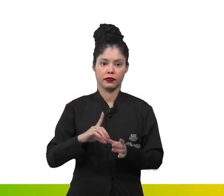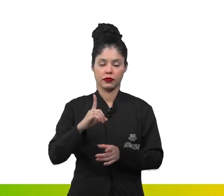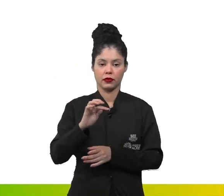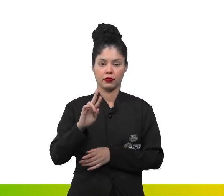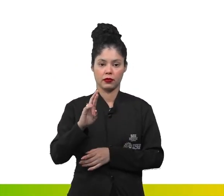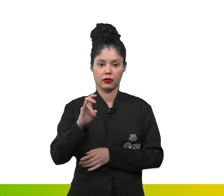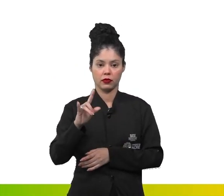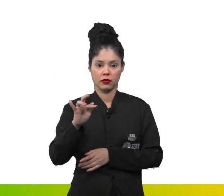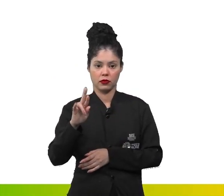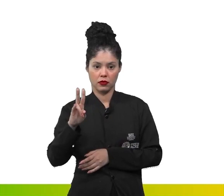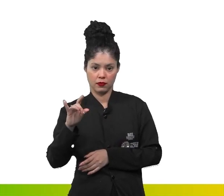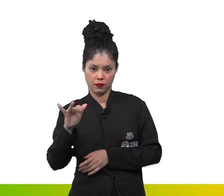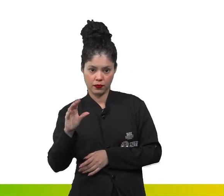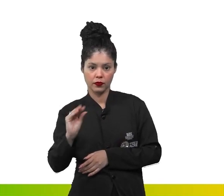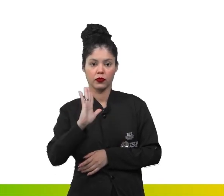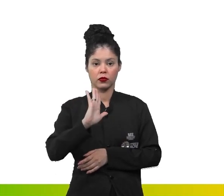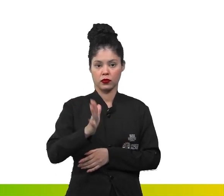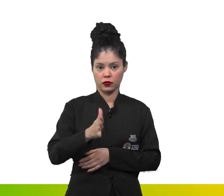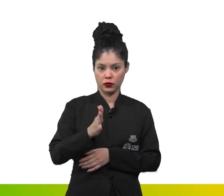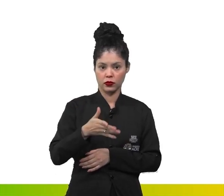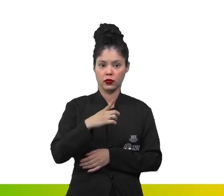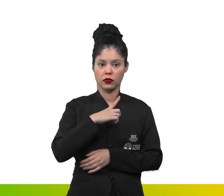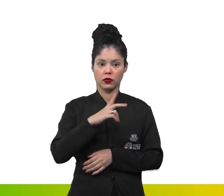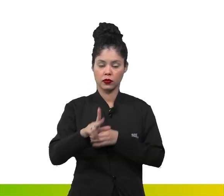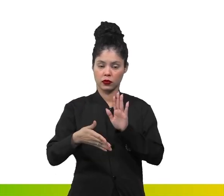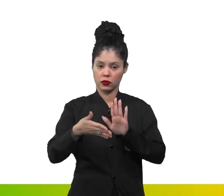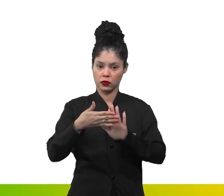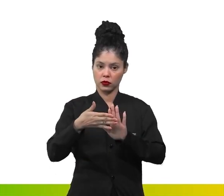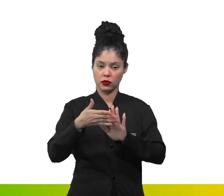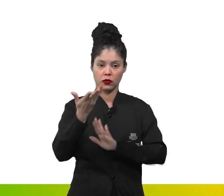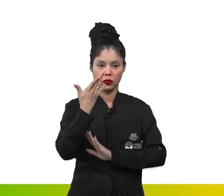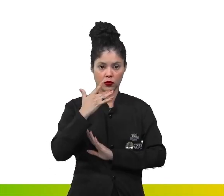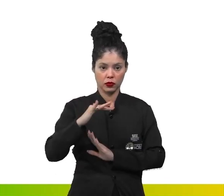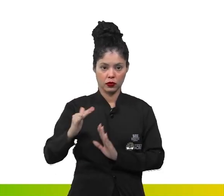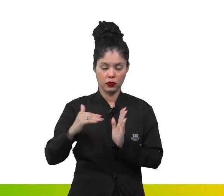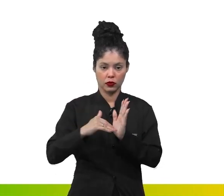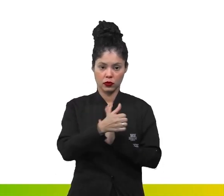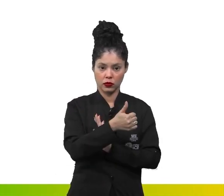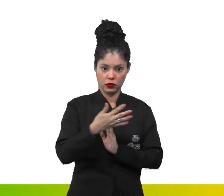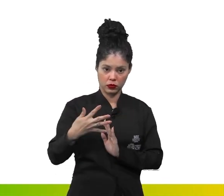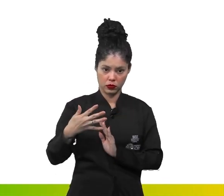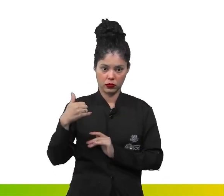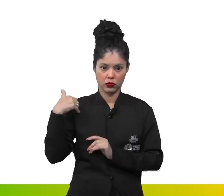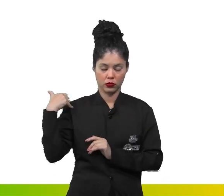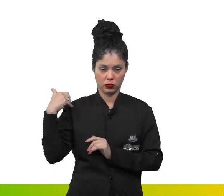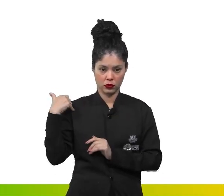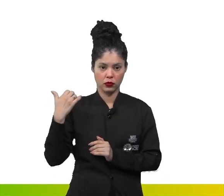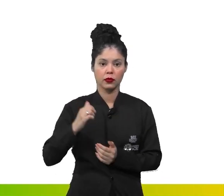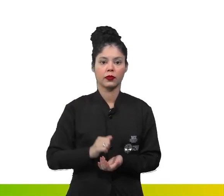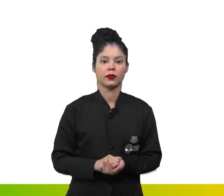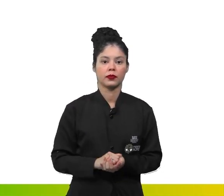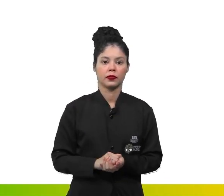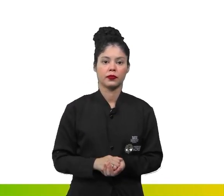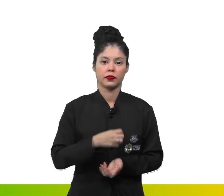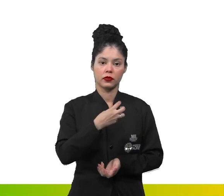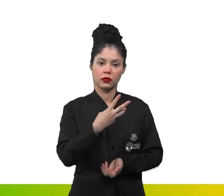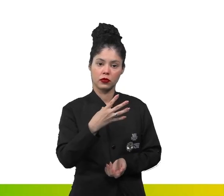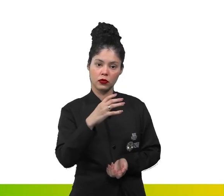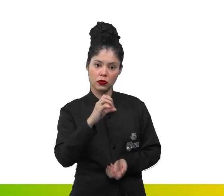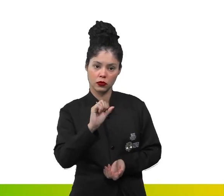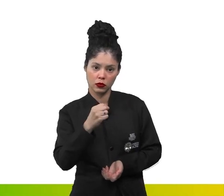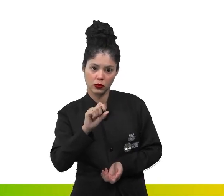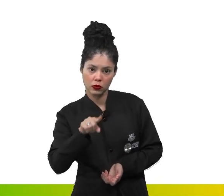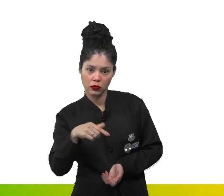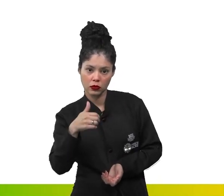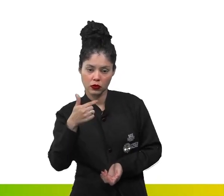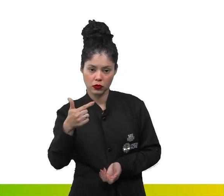representado. E o seguinte, já a proporção de crianças com até 14 anos era de